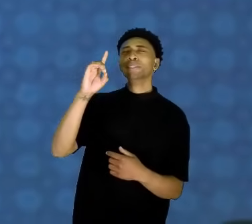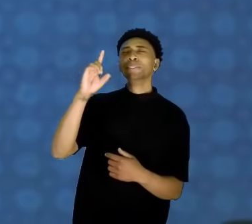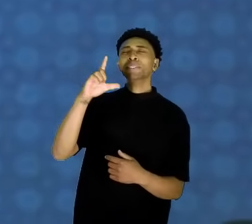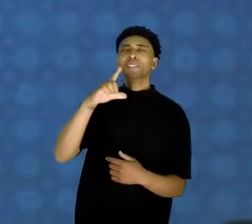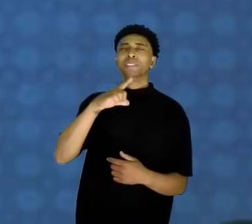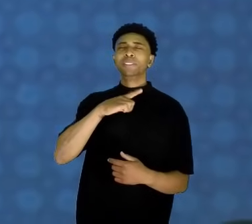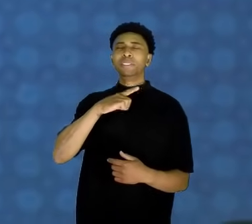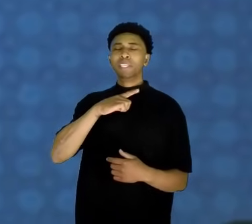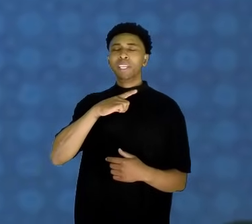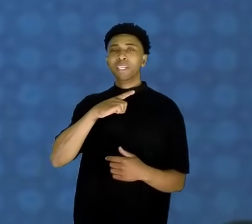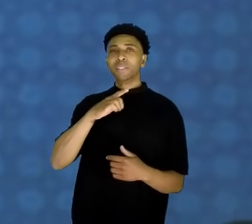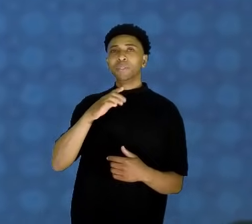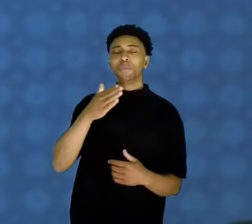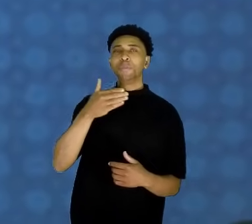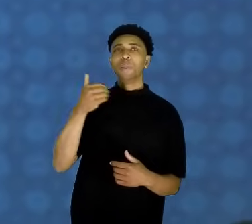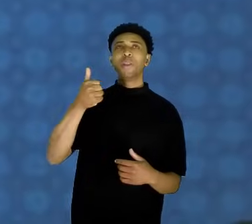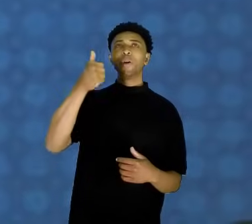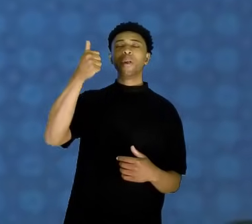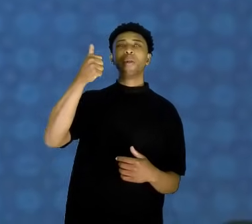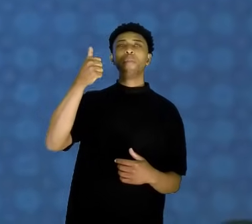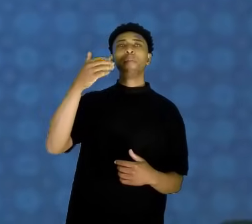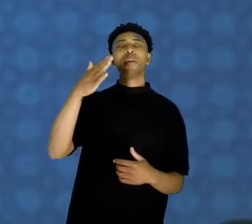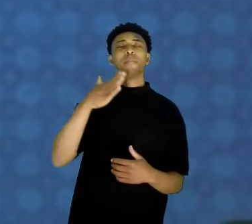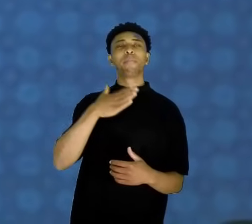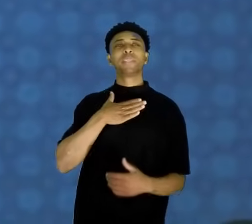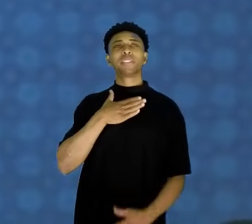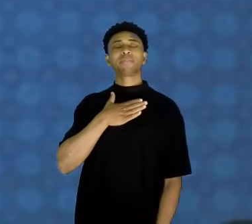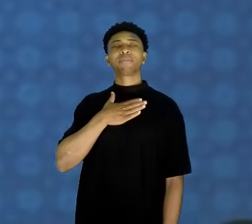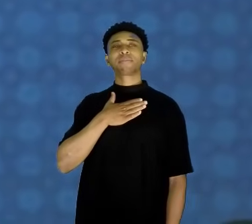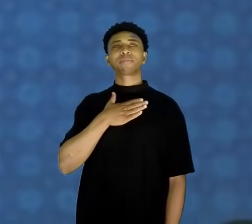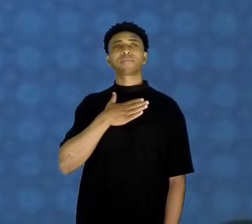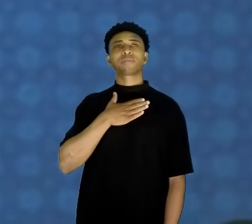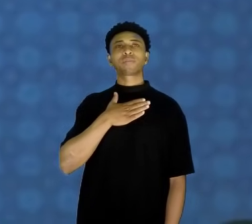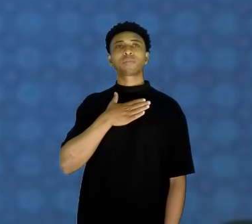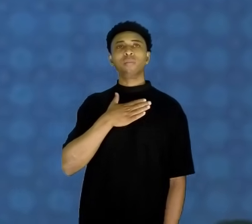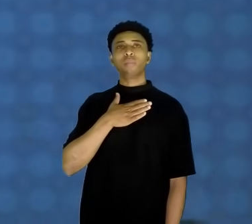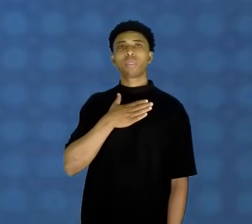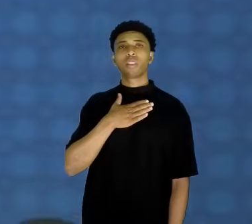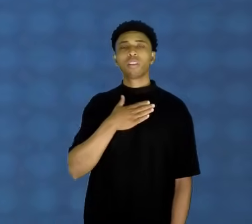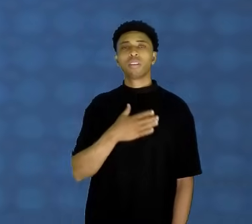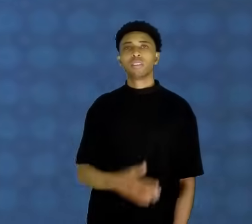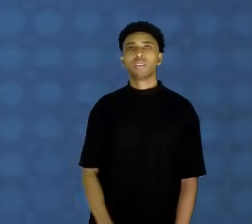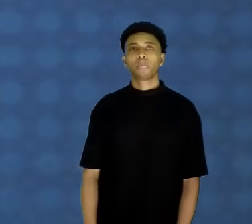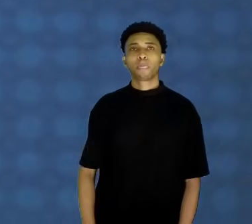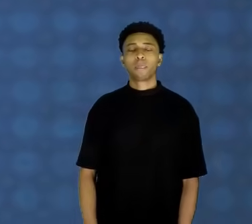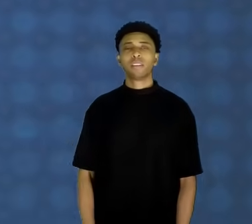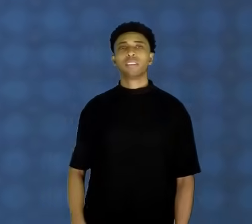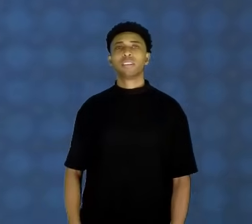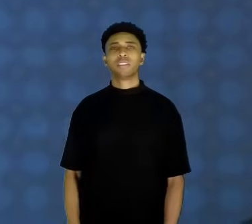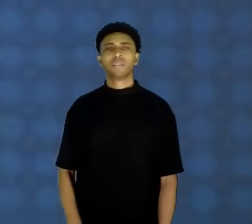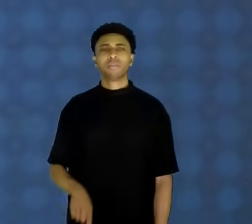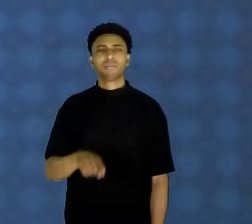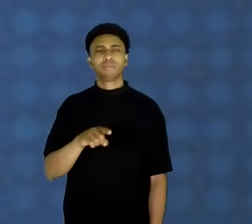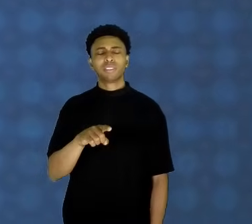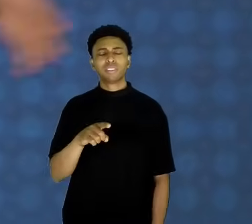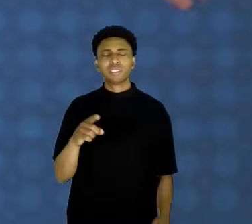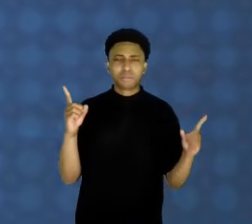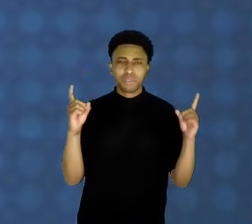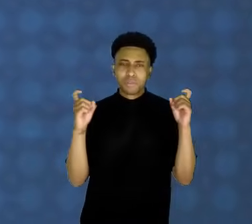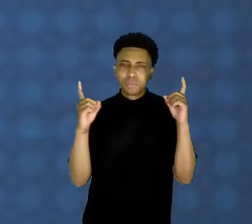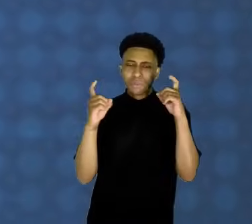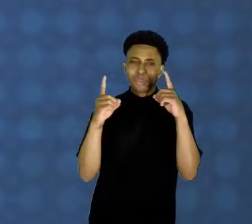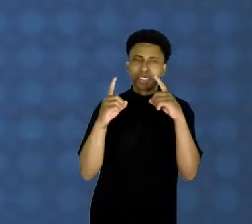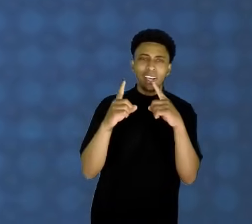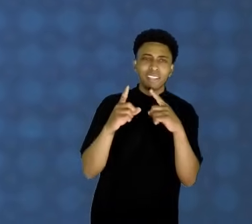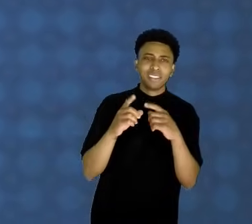tem as pernonas sofrem lá, porque o pequenininho em qualquer lugar ele cabe, qualquer lugar. E se você está com dificuldade de viver porque teu ego